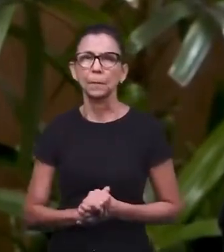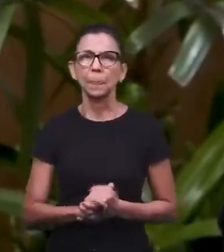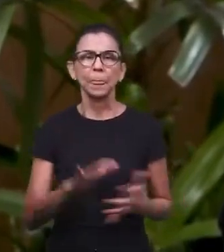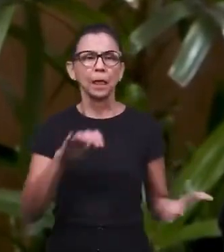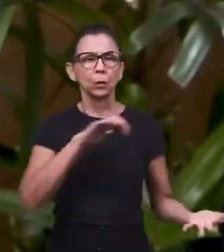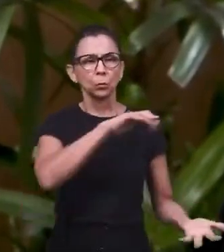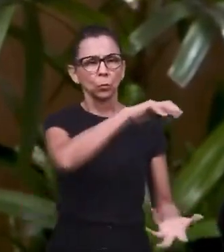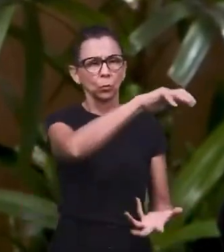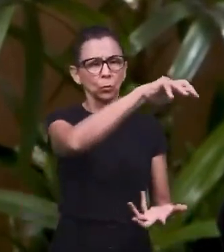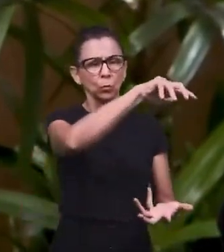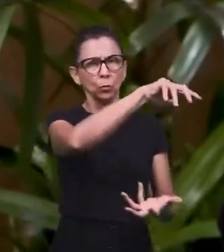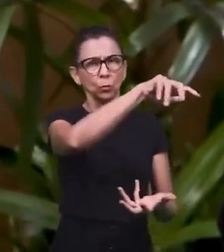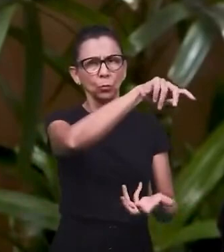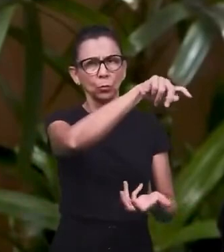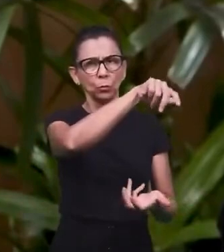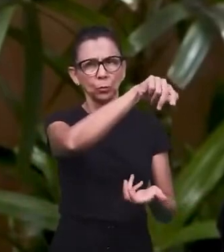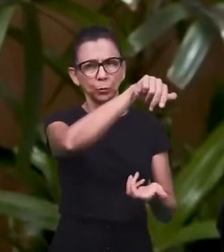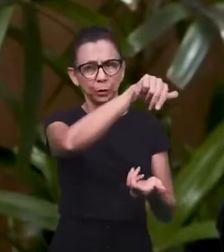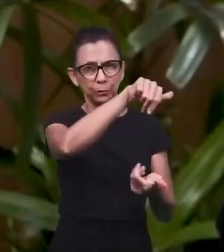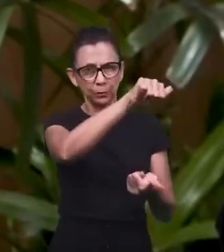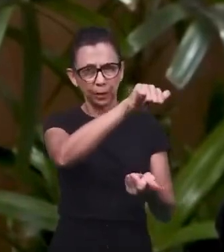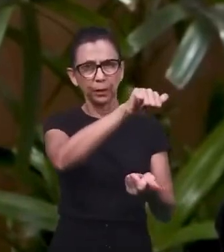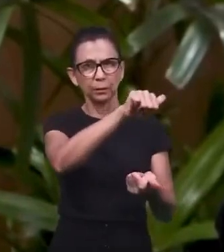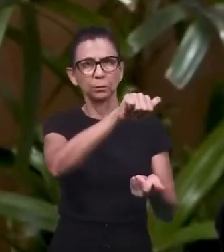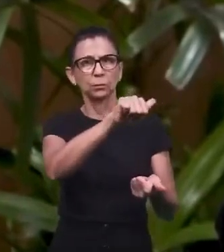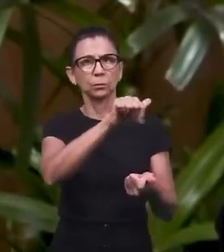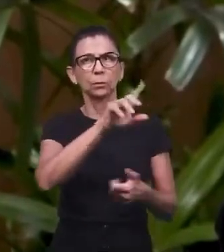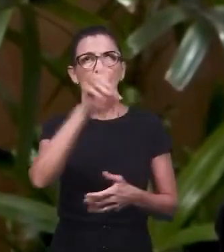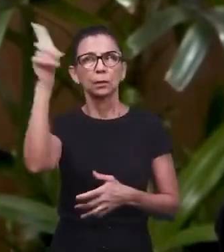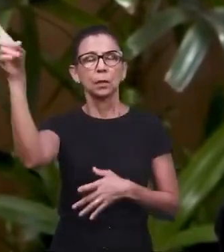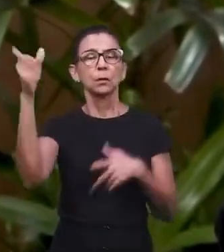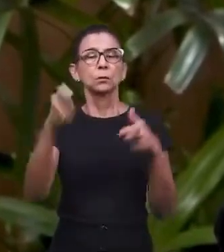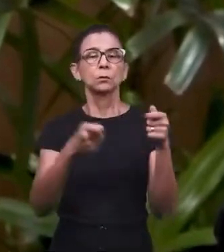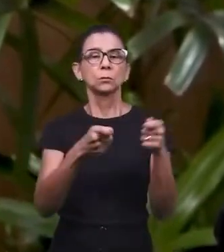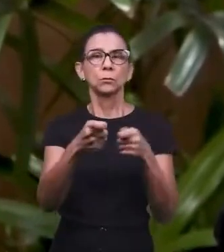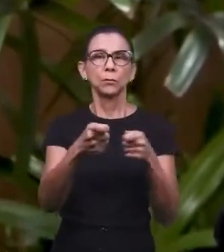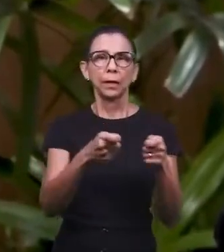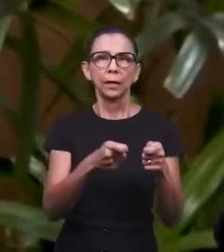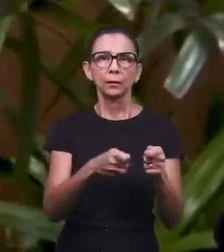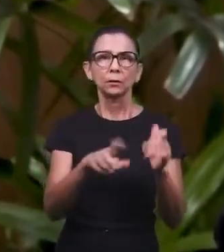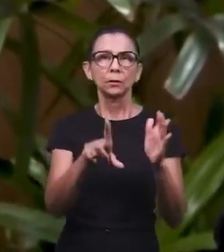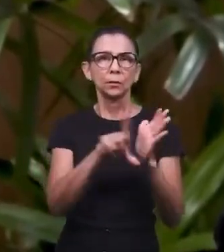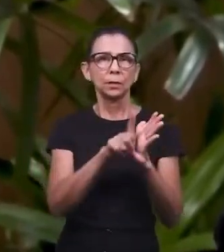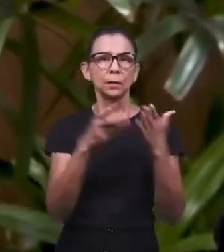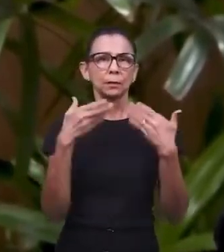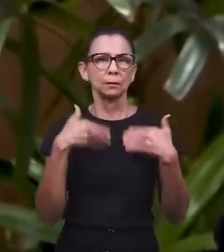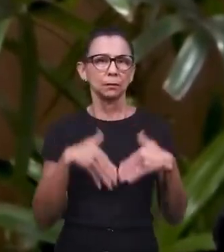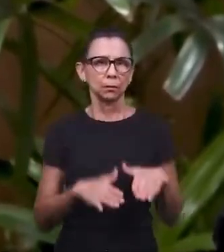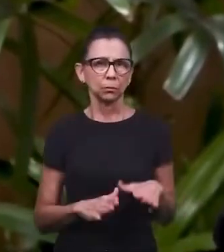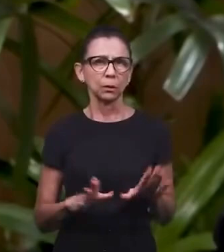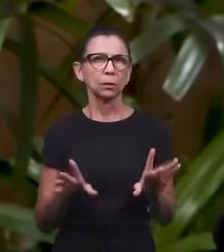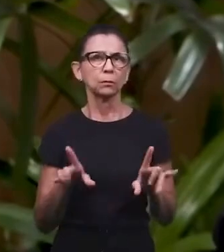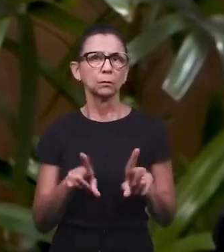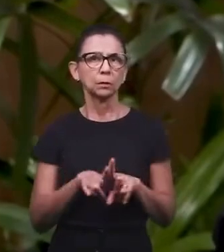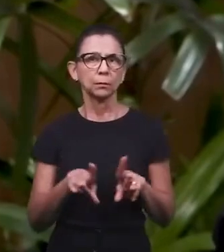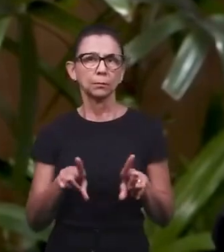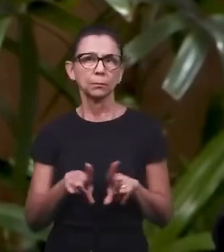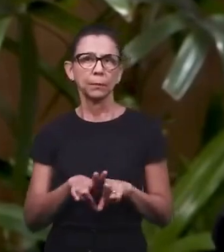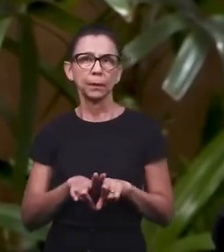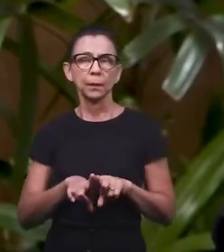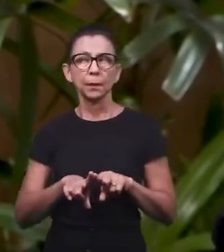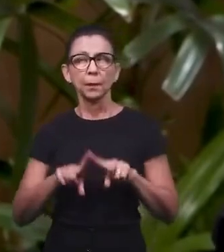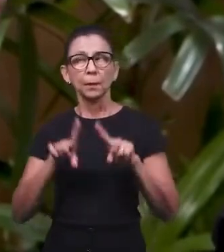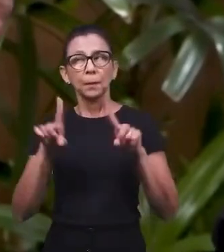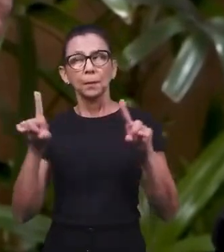universo mas o homem ele se rebelou contra Deus porque ele preferiu não